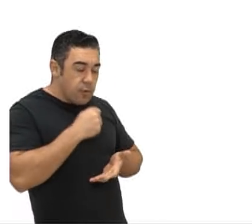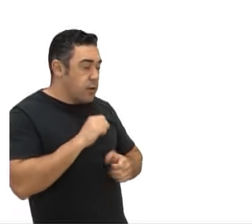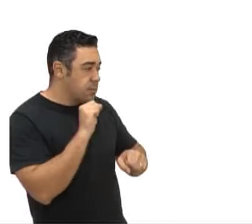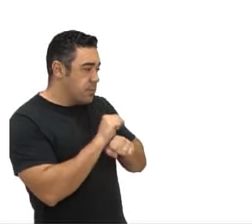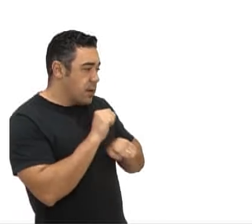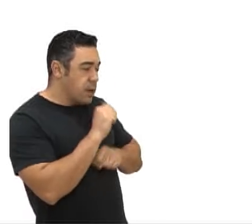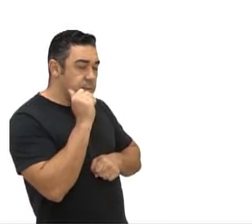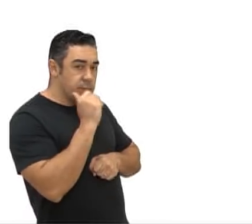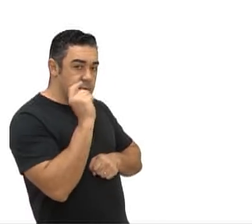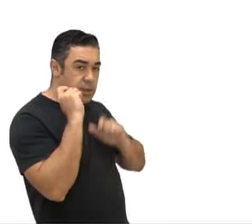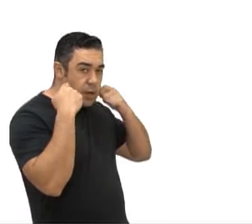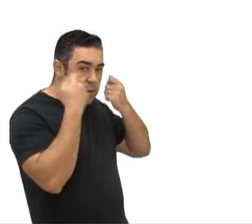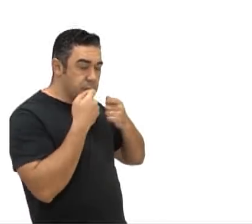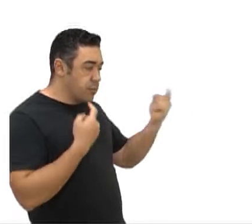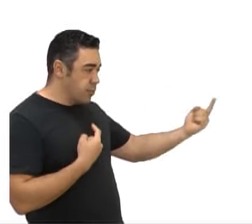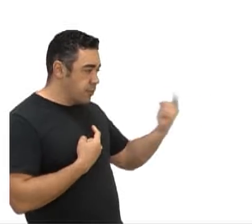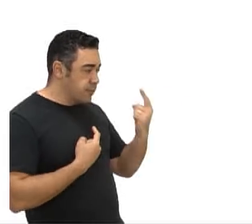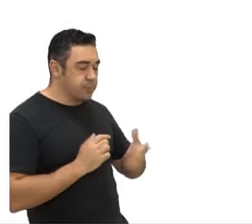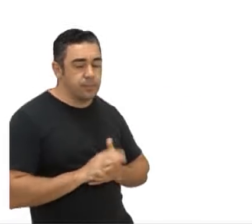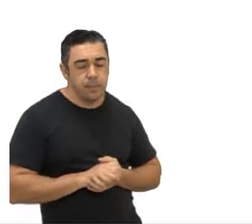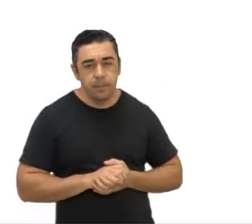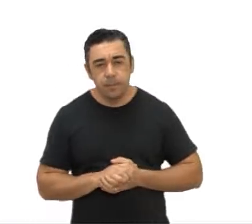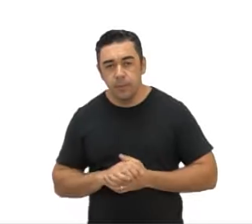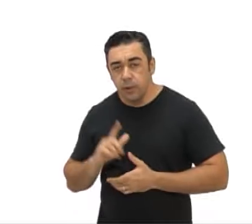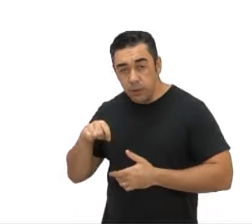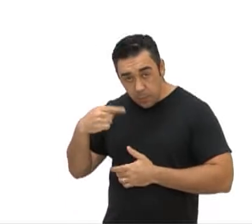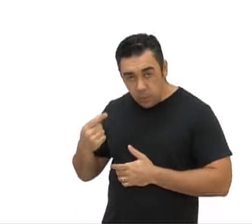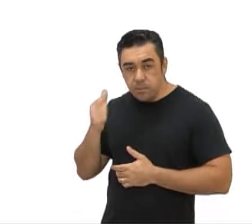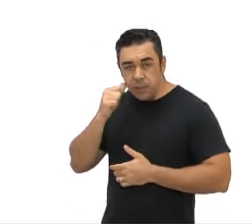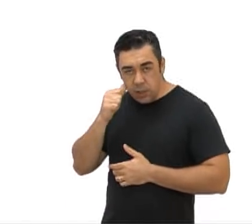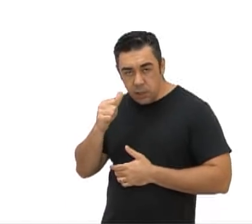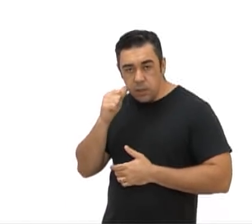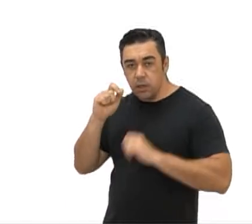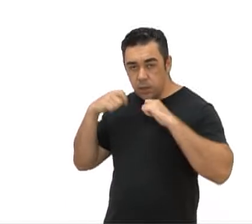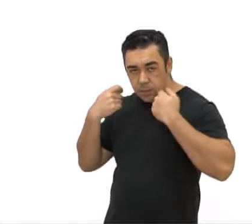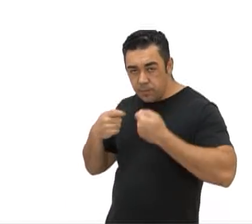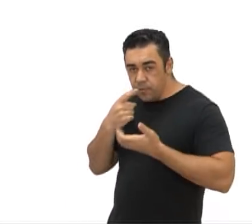algum tempo depois veio bater à porta. Toque, toque.